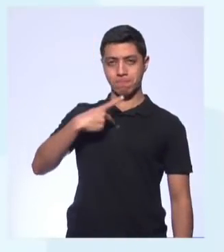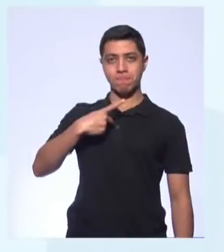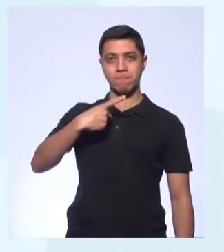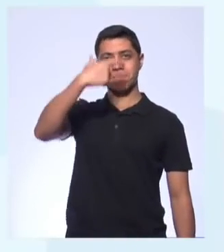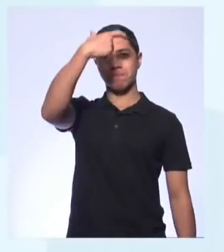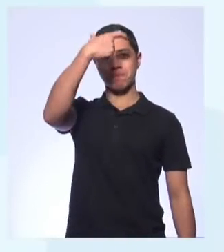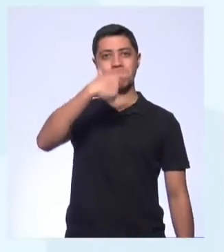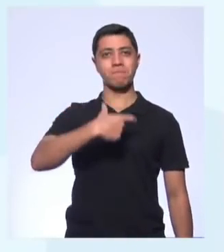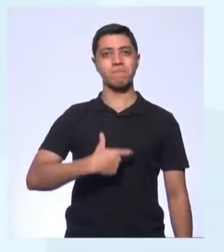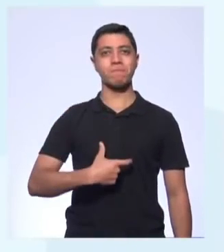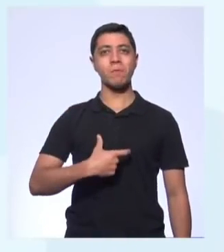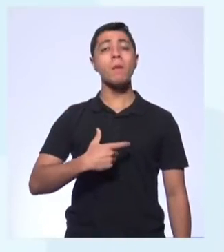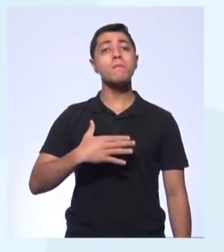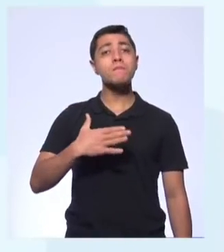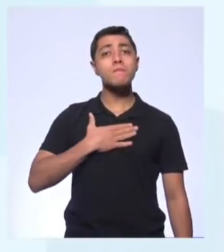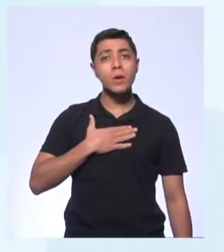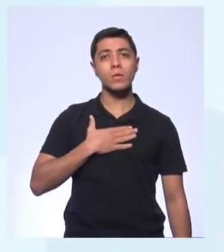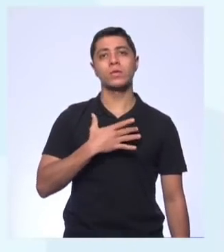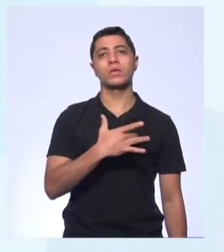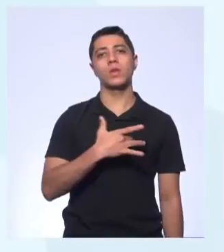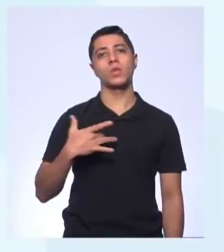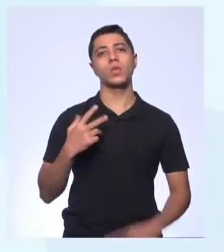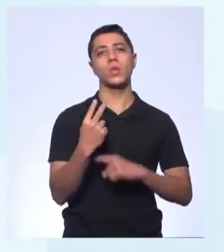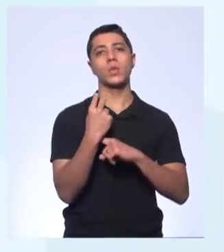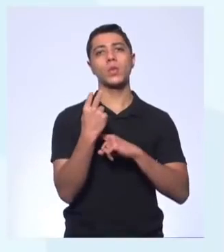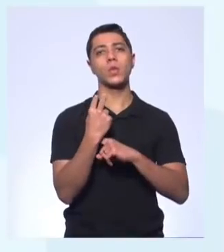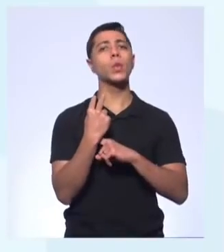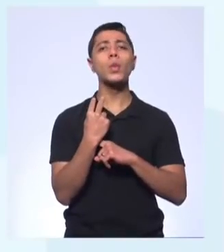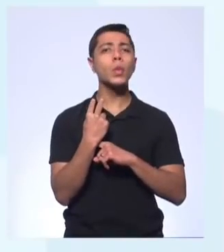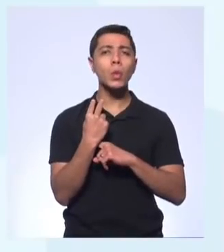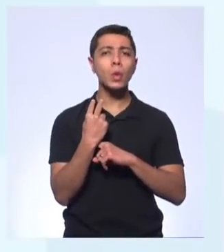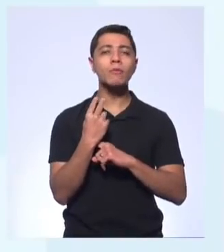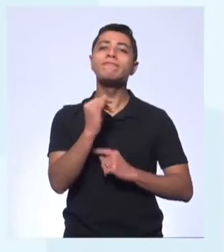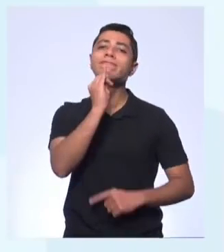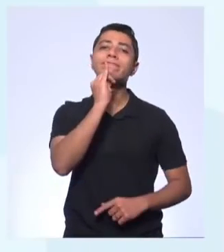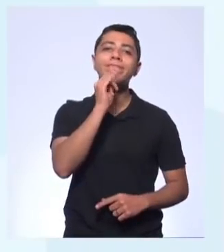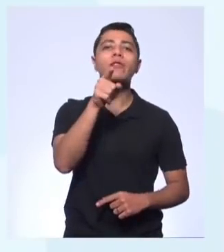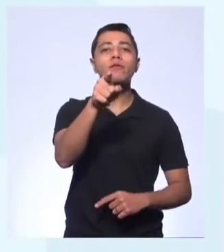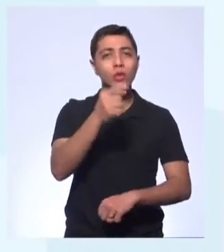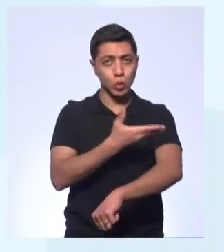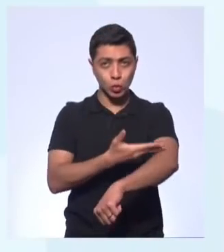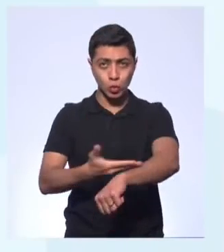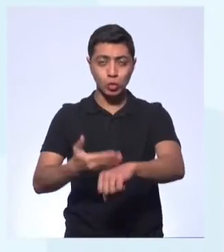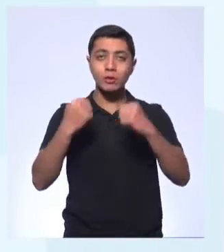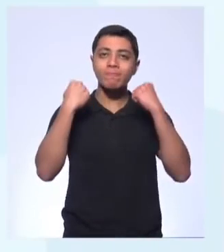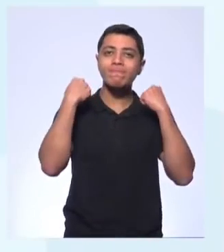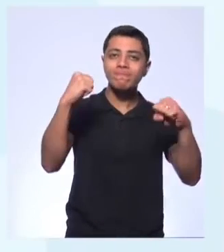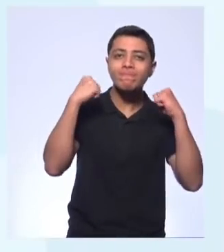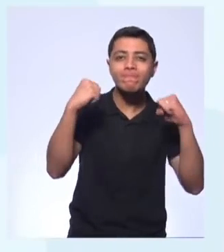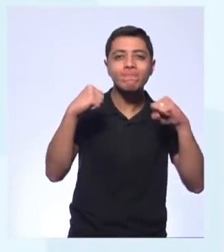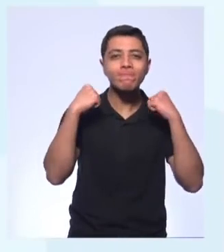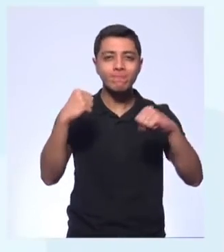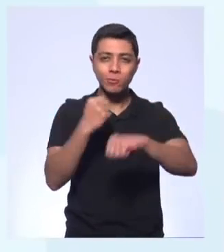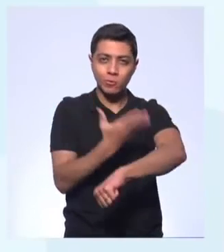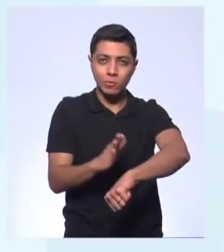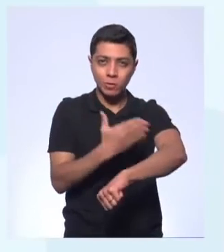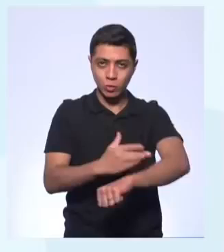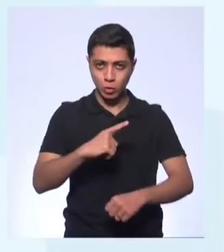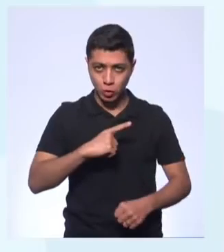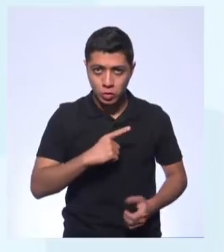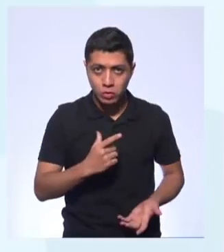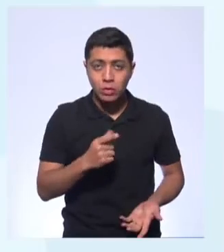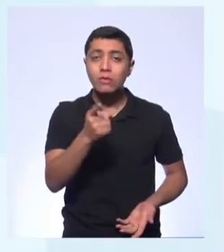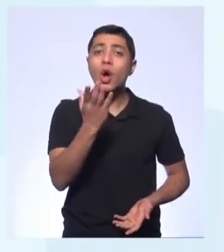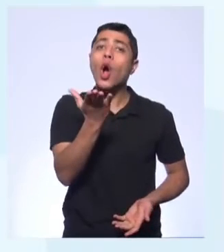própria saúde. Então, quando você realiza uma atividade física regular, você tem uma alimentação equilibrada,